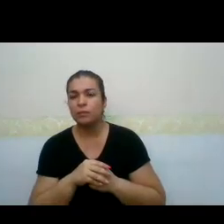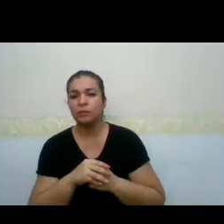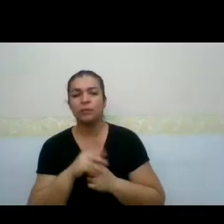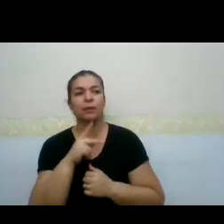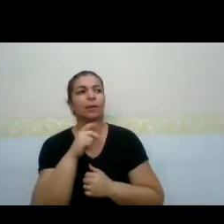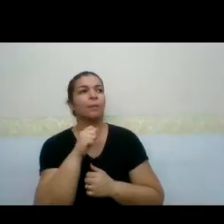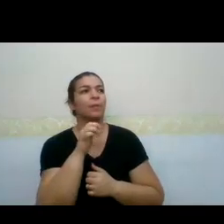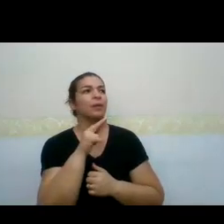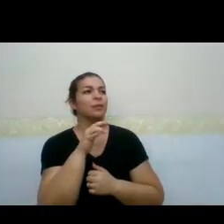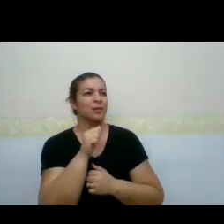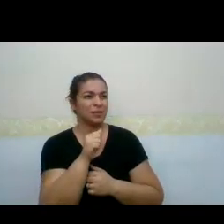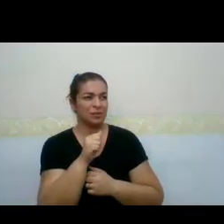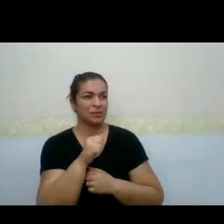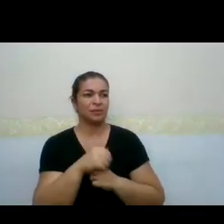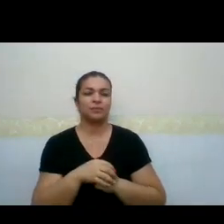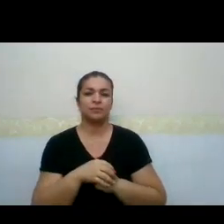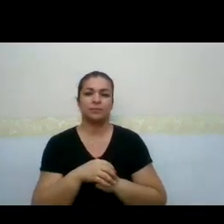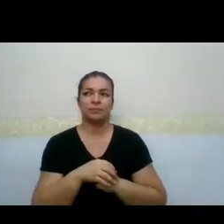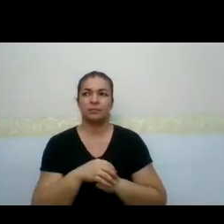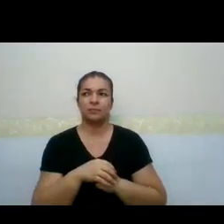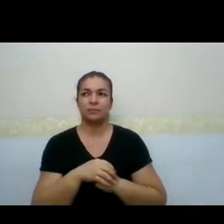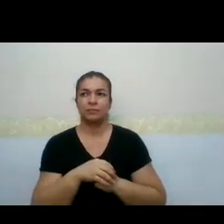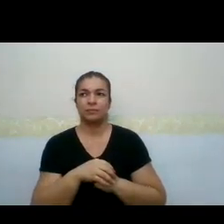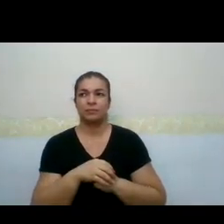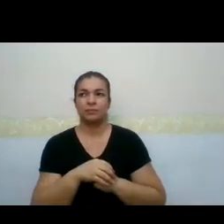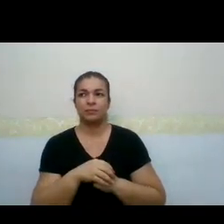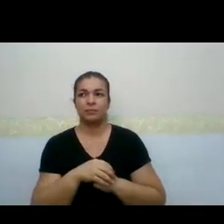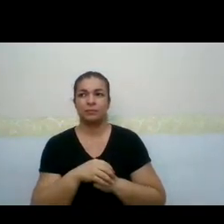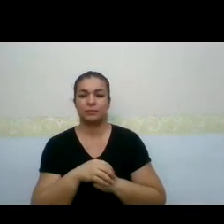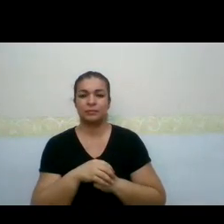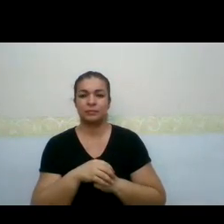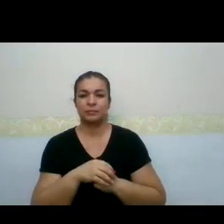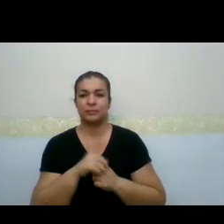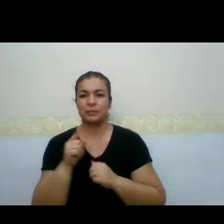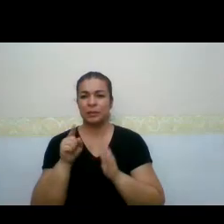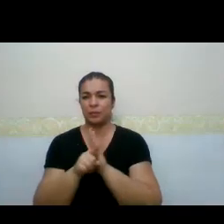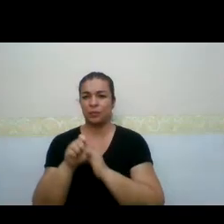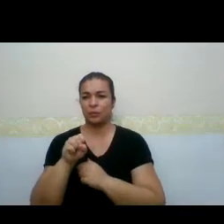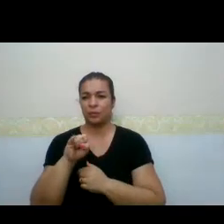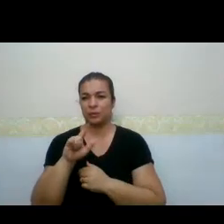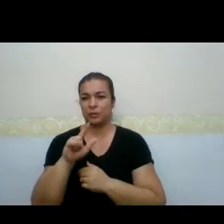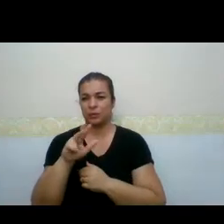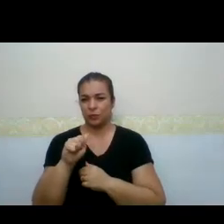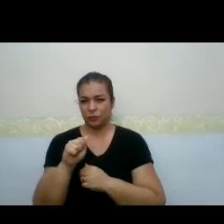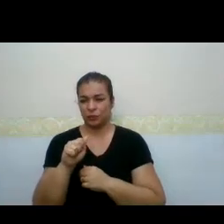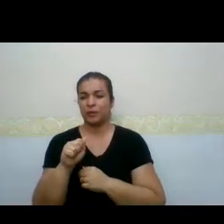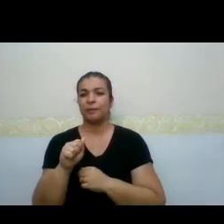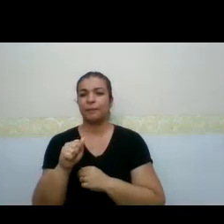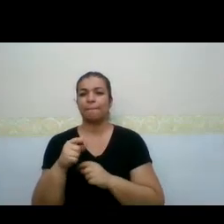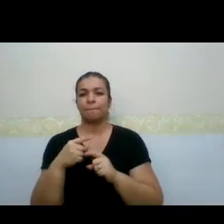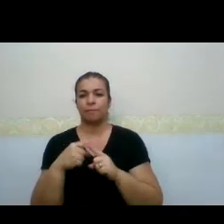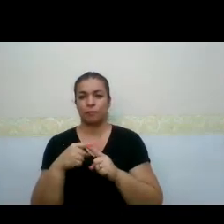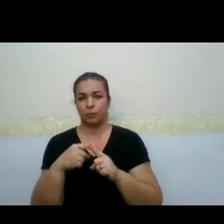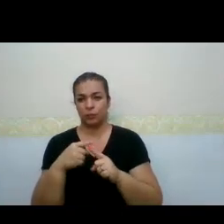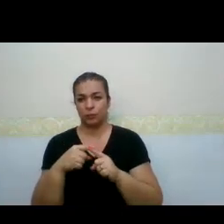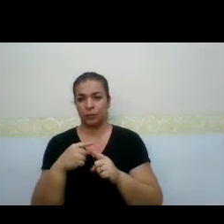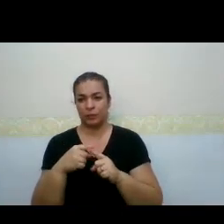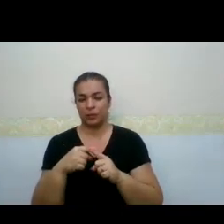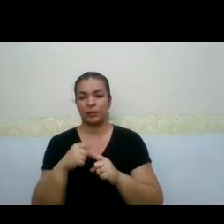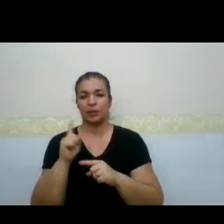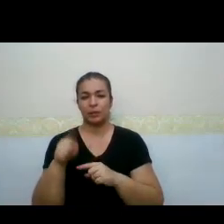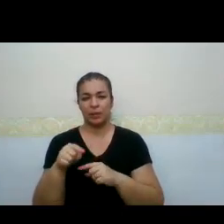Patrícia, aí eu pergunto para a Silvia, seria porque uma forma